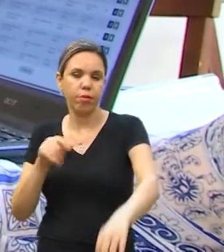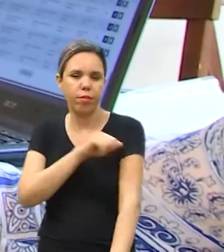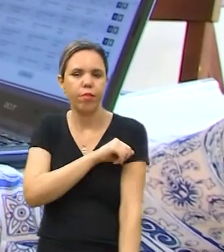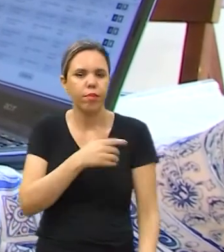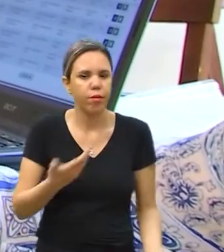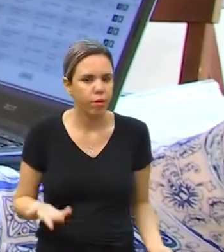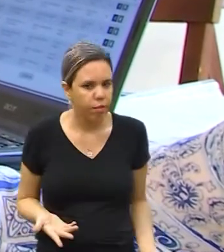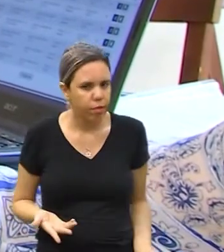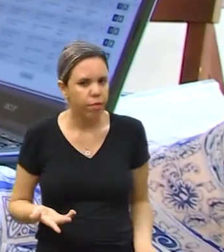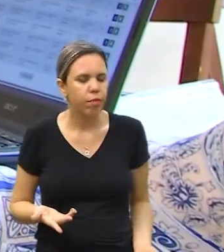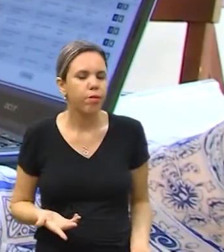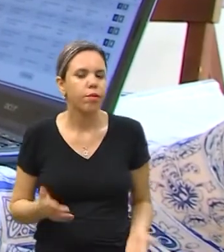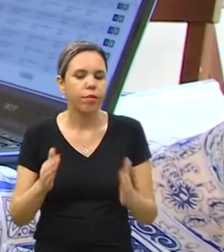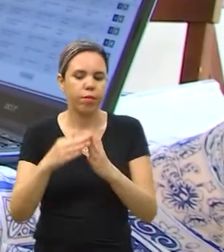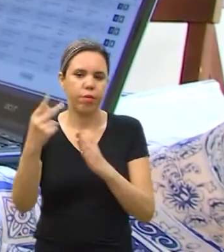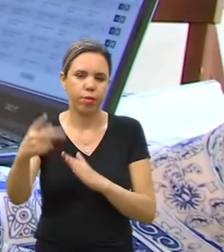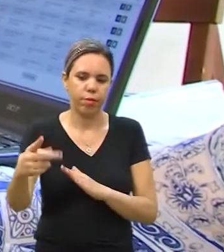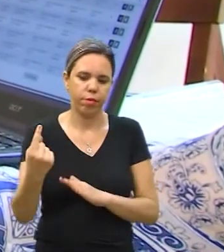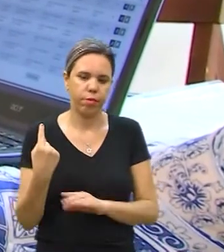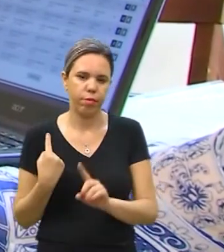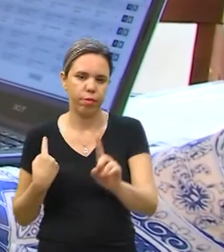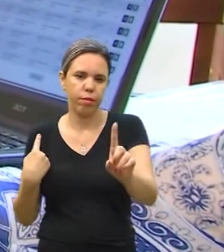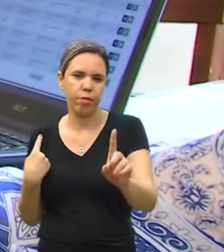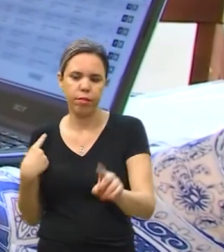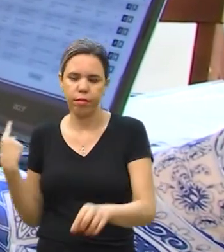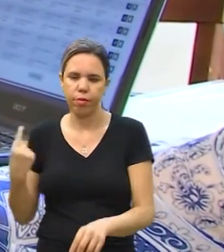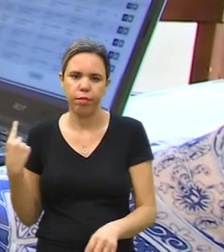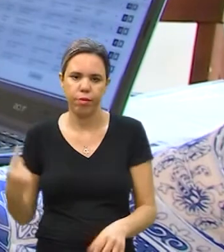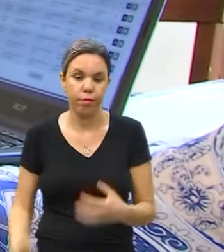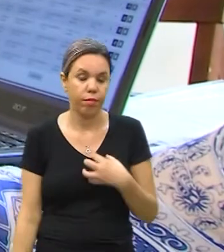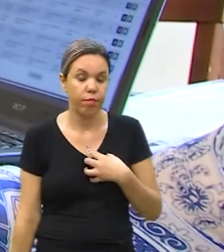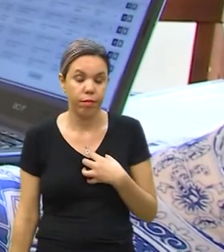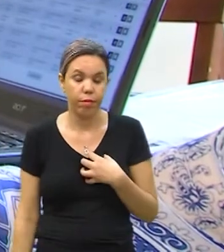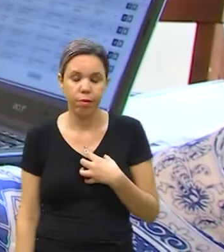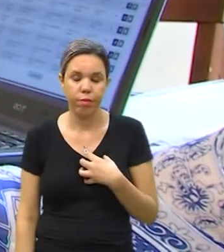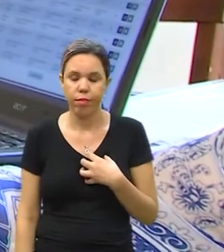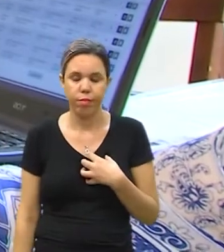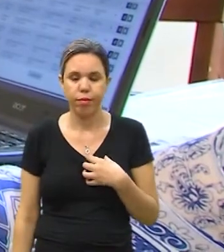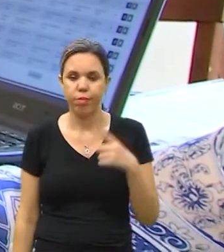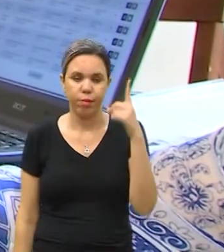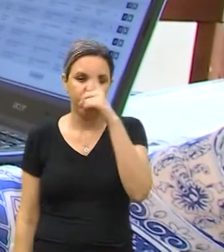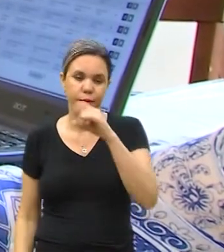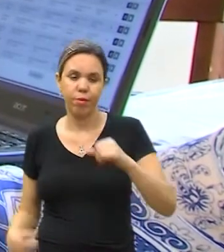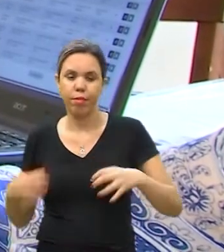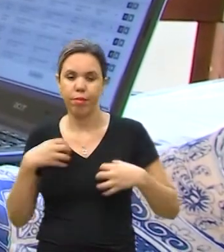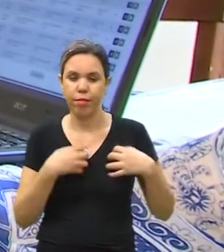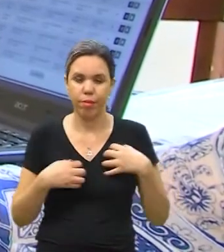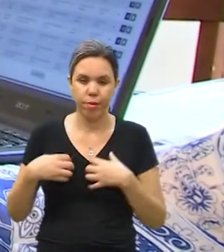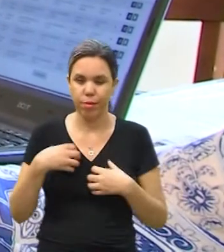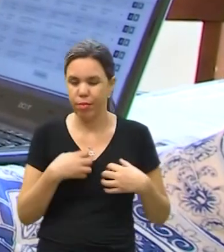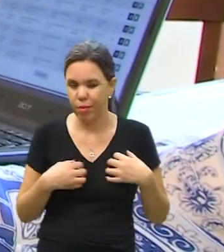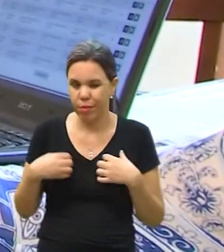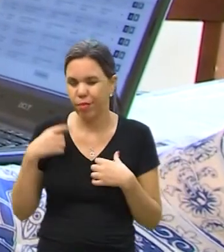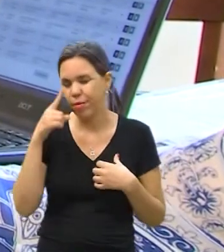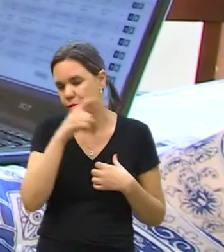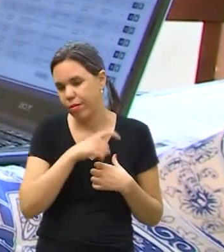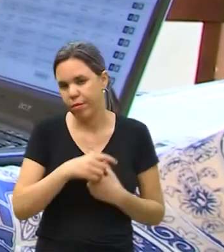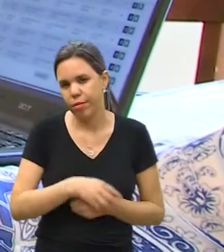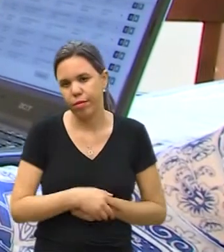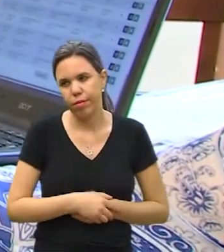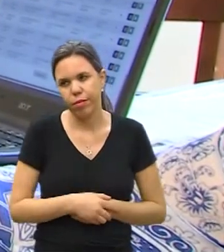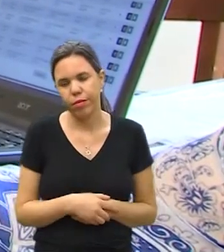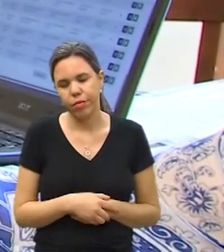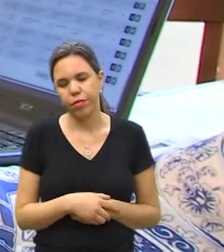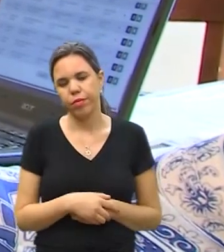aluno, esse aluno ficar lá na casa dele, sozinho e tudo mais, foi uma dor muito grande, foi muito difícil,